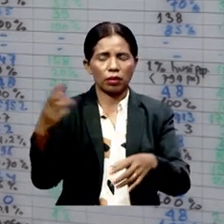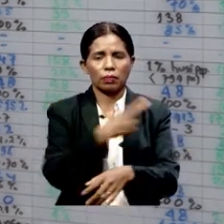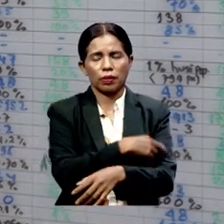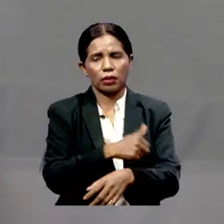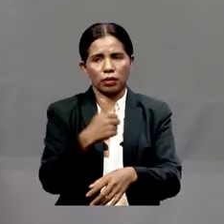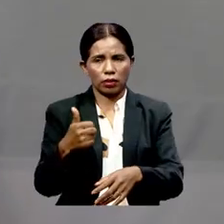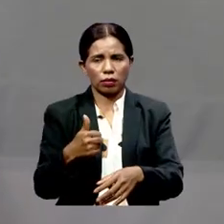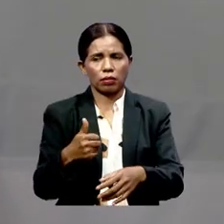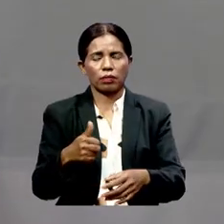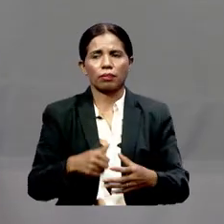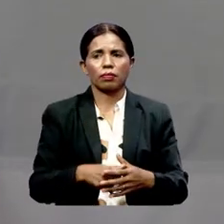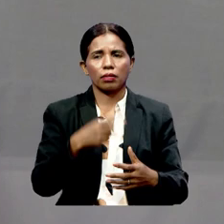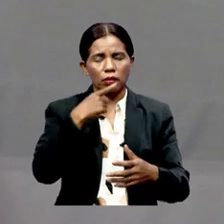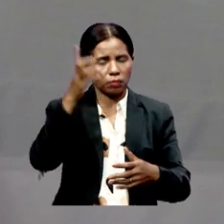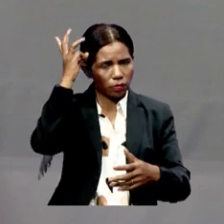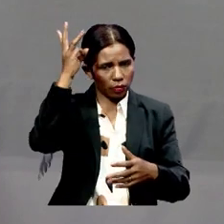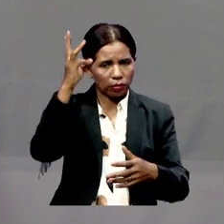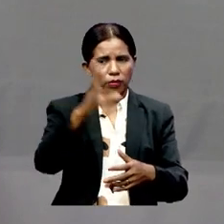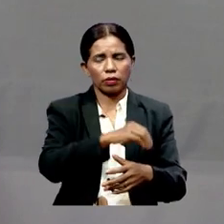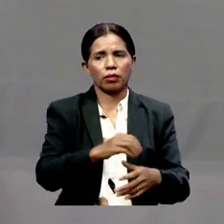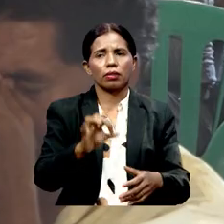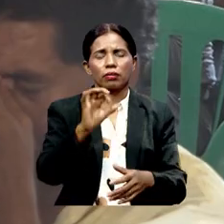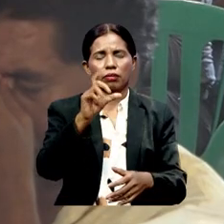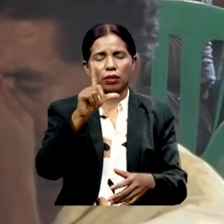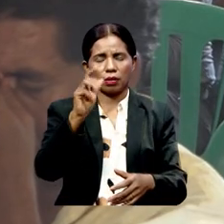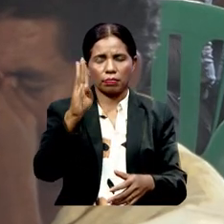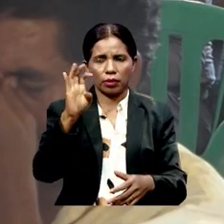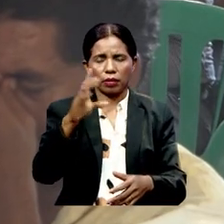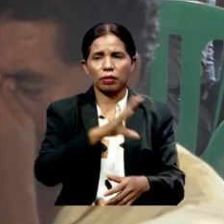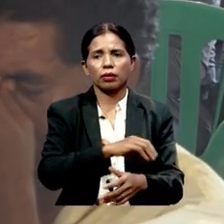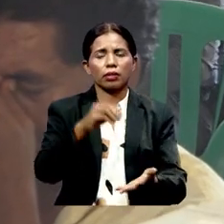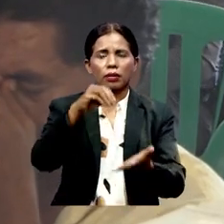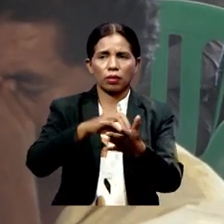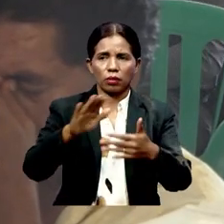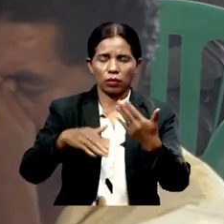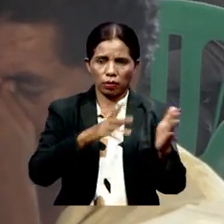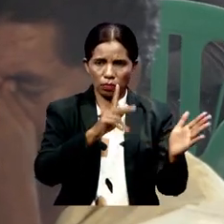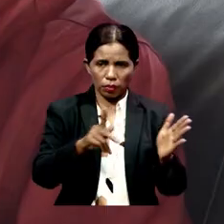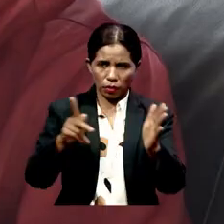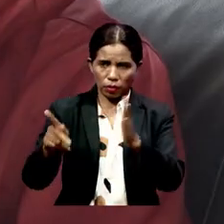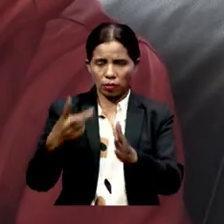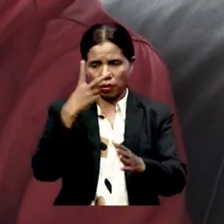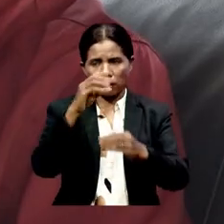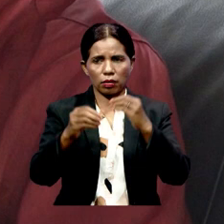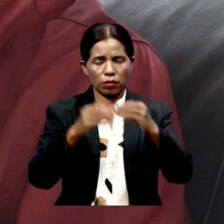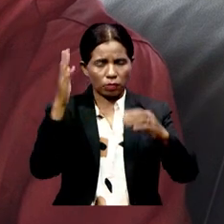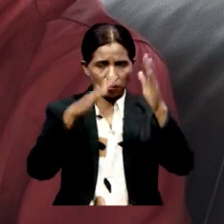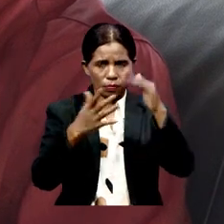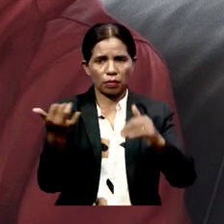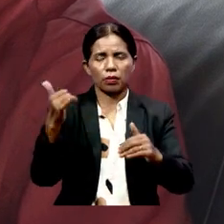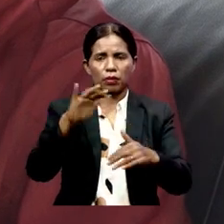centro saudi. Hatama preocupação ne Flávio Brandão até tem se tal ruto e plano a tu resolve problema